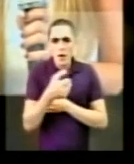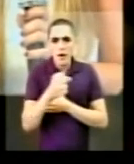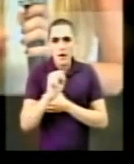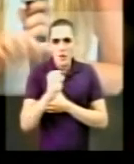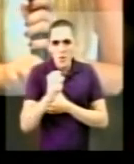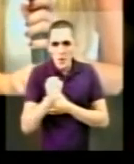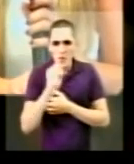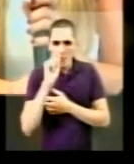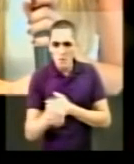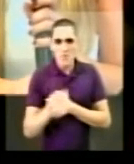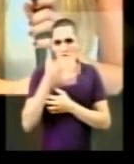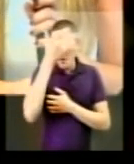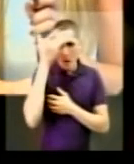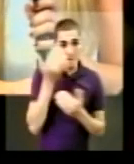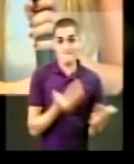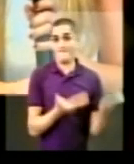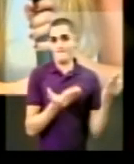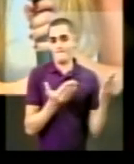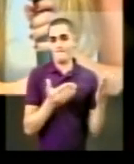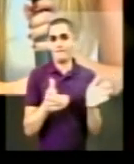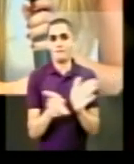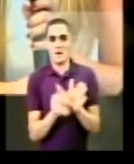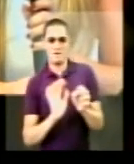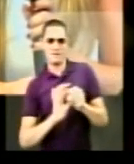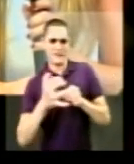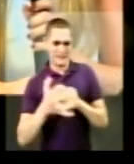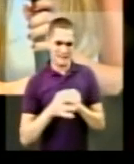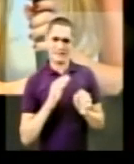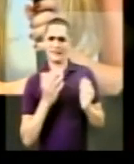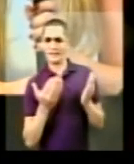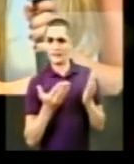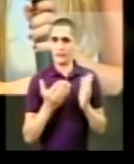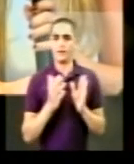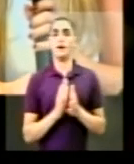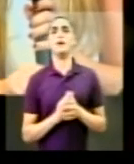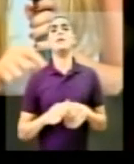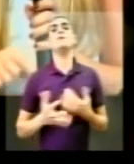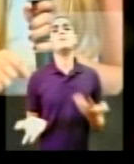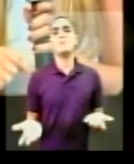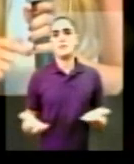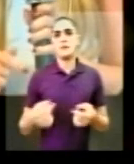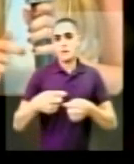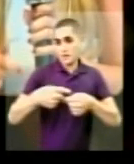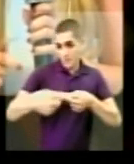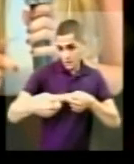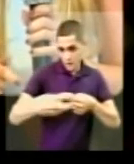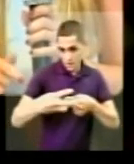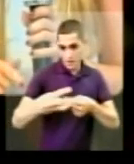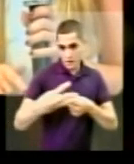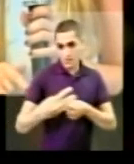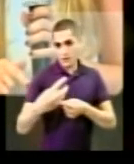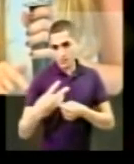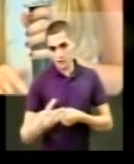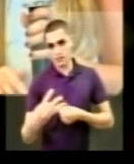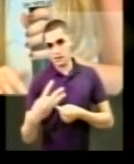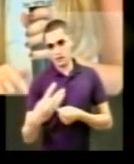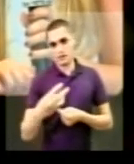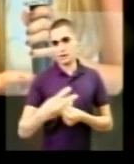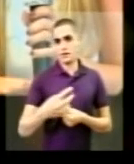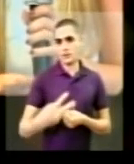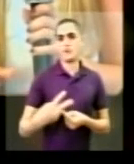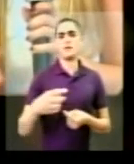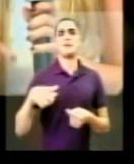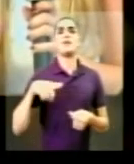casos de Covid. E lá no nosso pico, próxima semana 31, 32, nós tivemos 6.000 casos suspeitos de